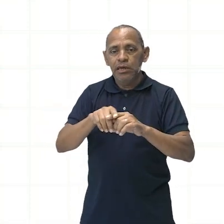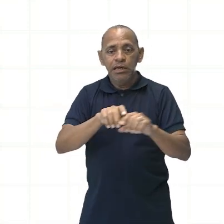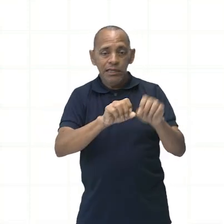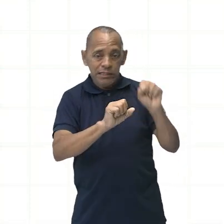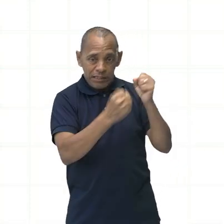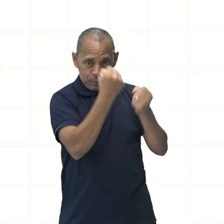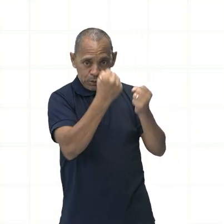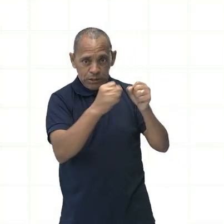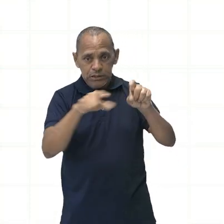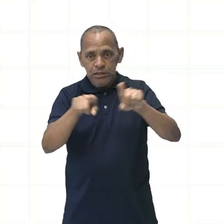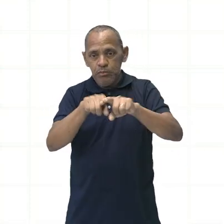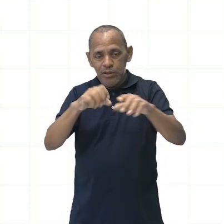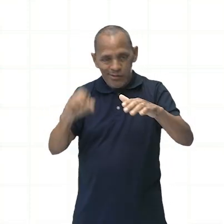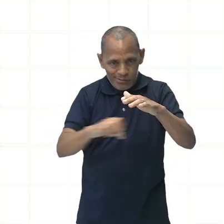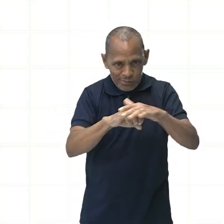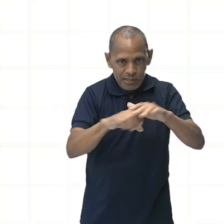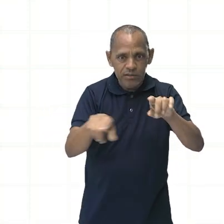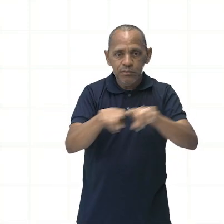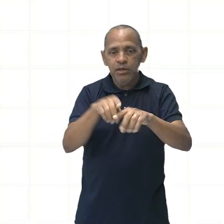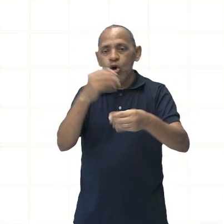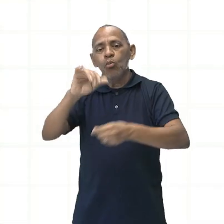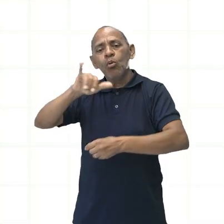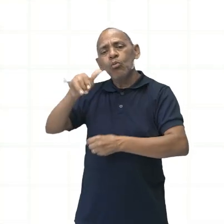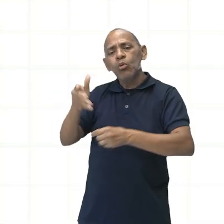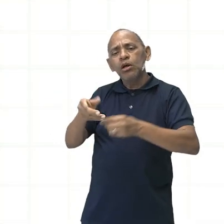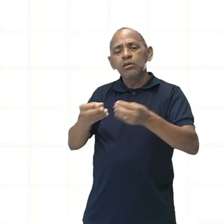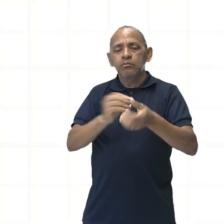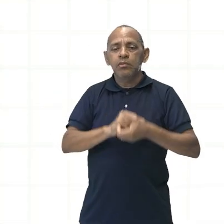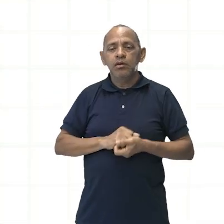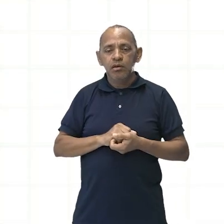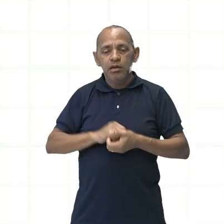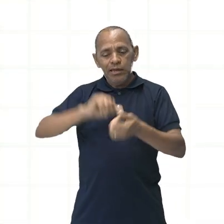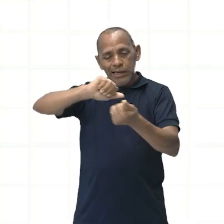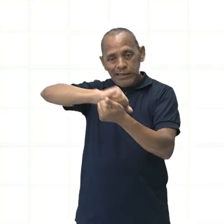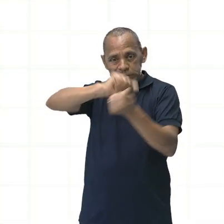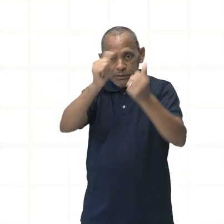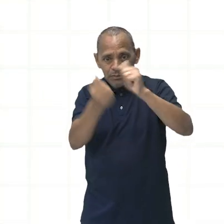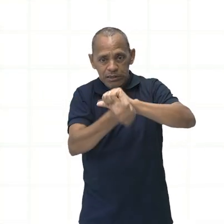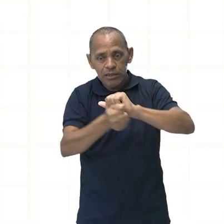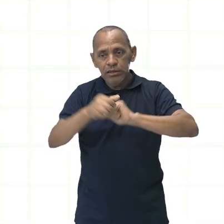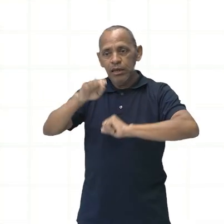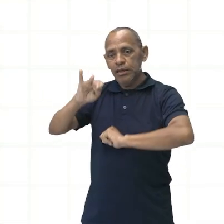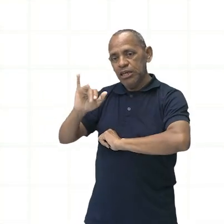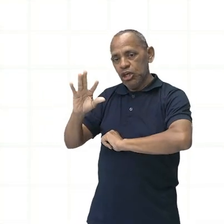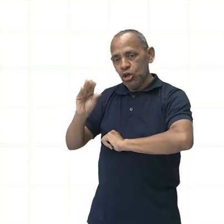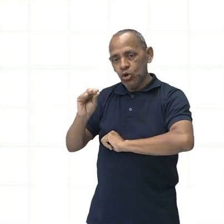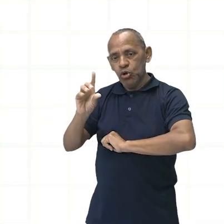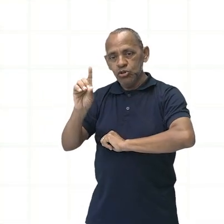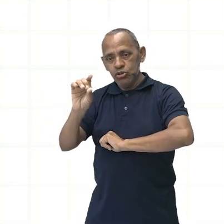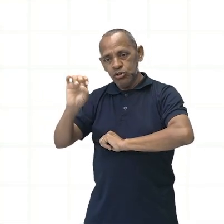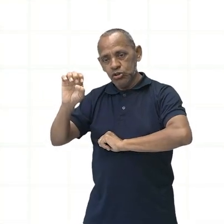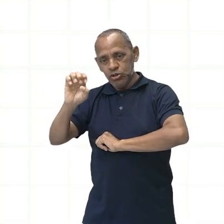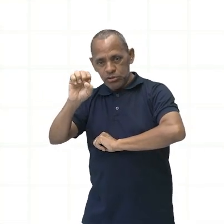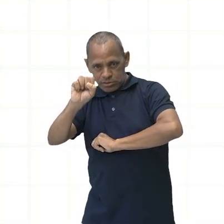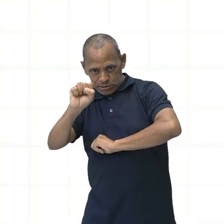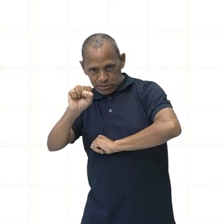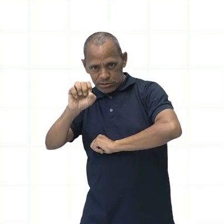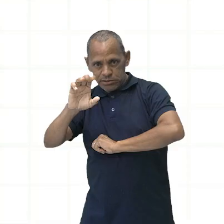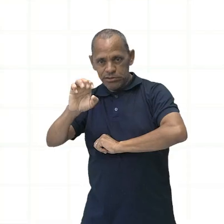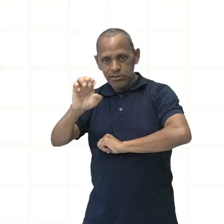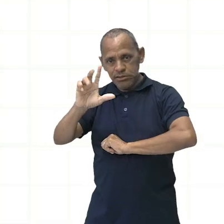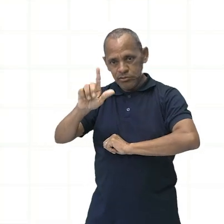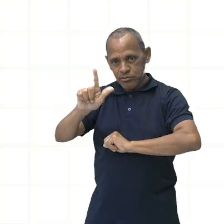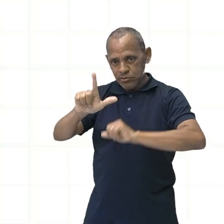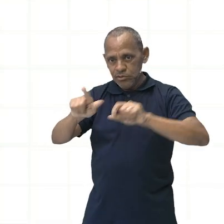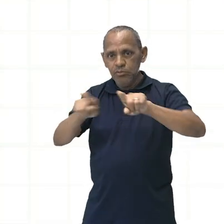ele é reaproveitado? Ele é reciclado e convertido em biodiesel.